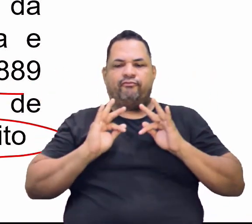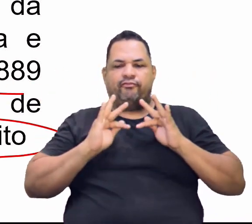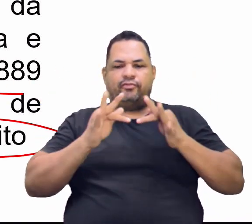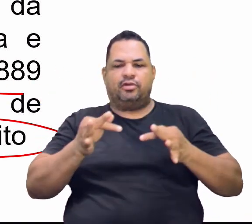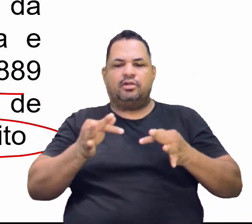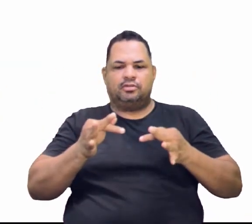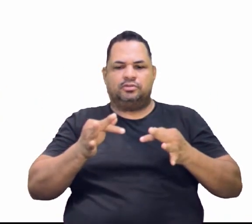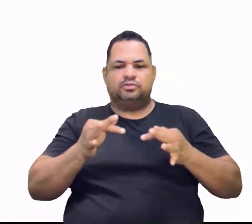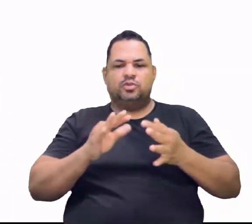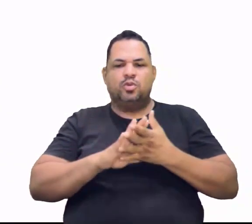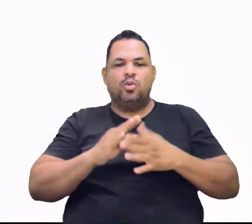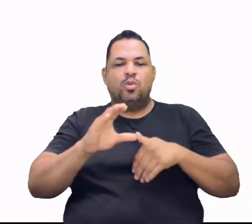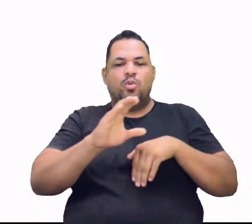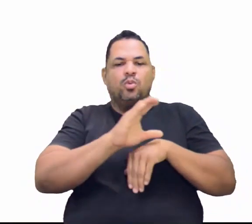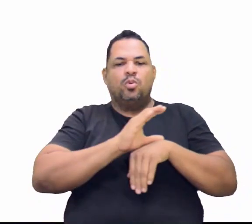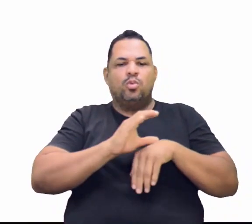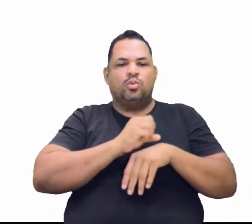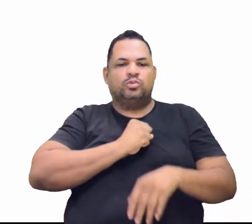Então,